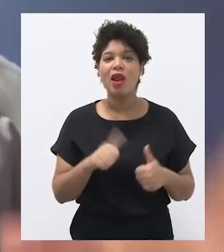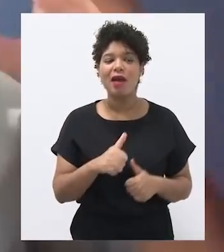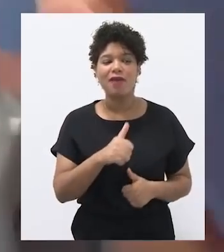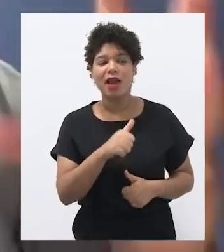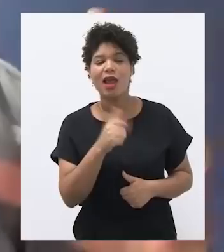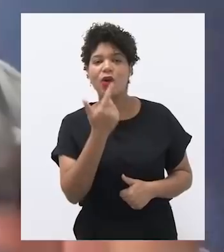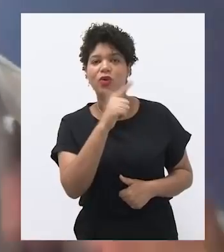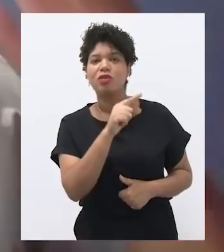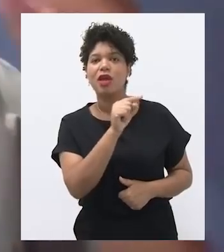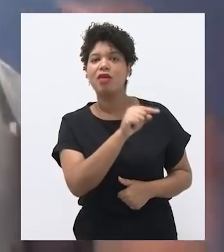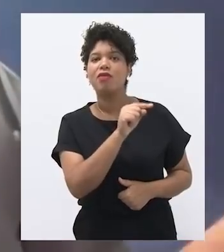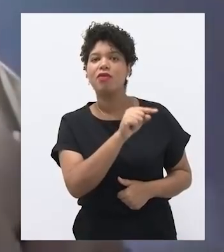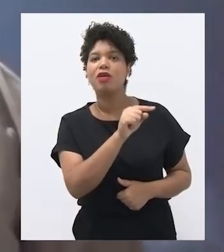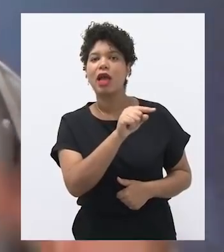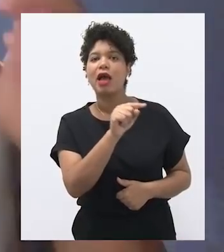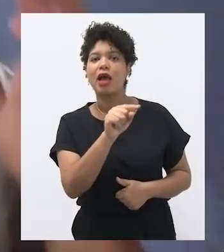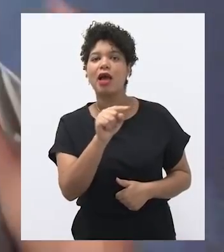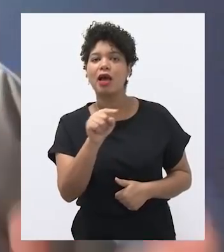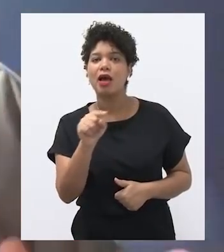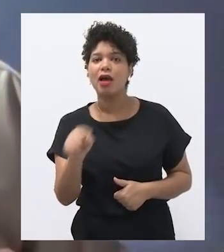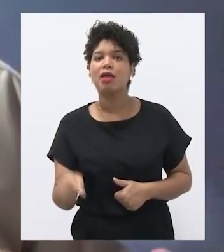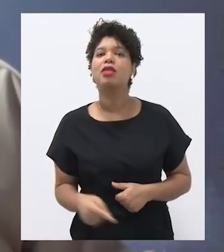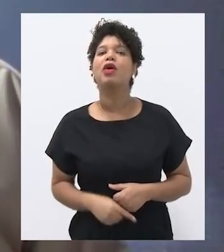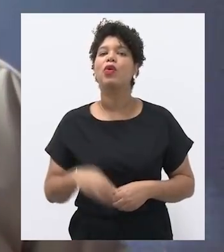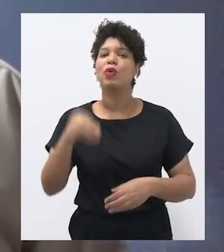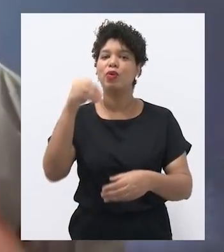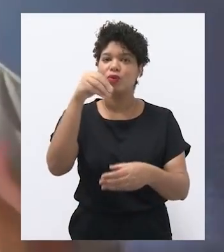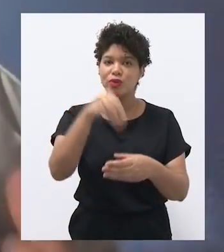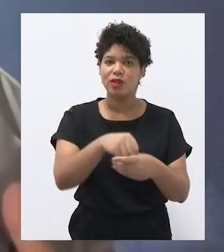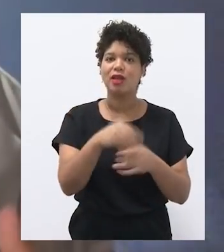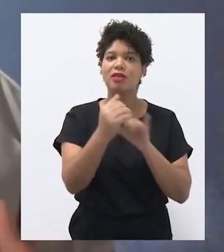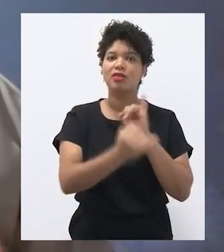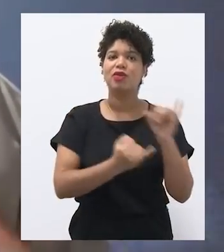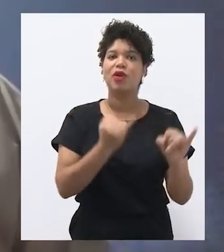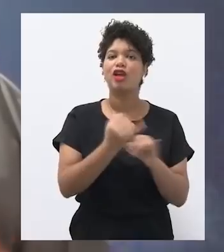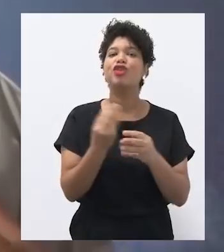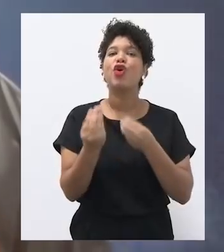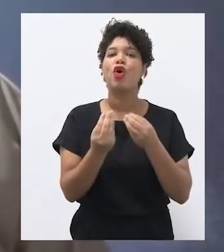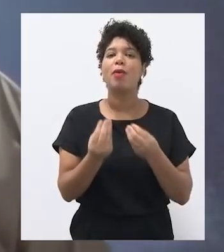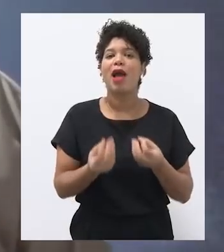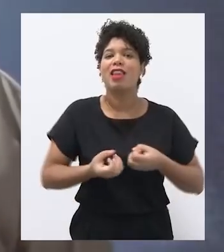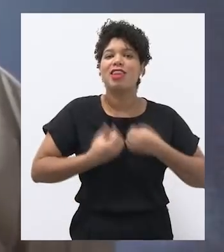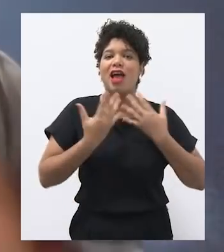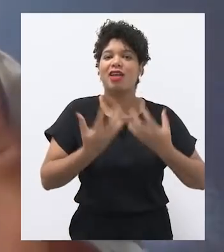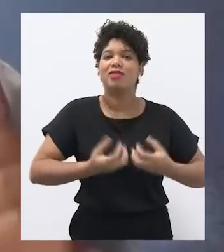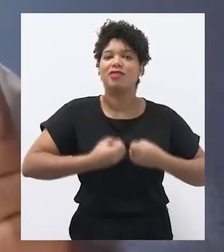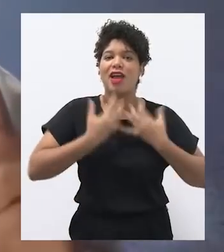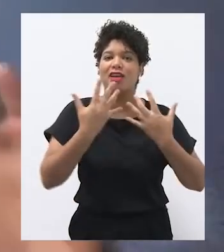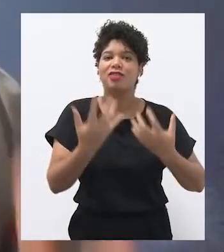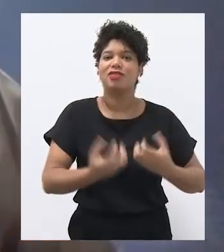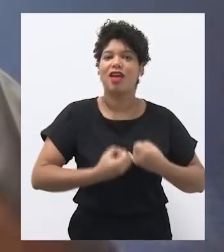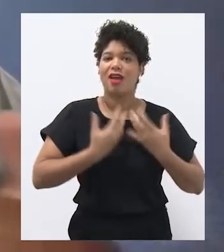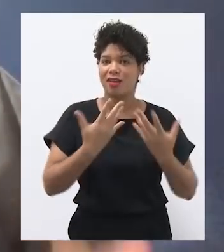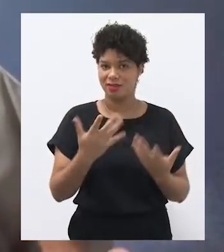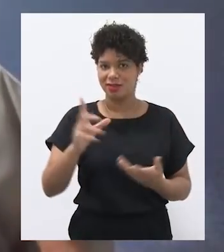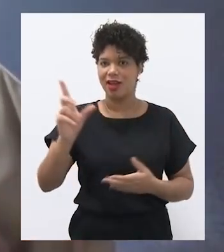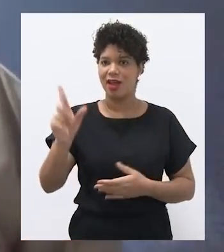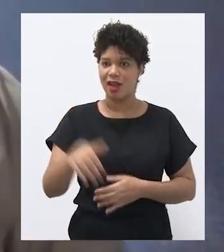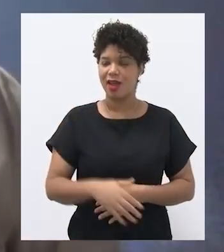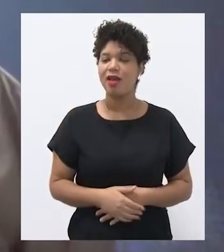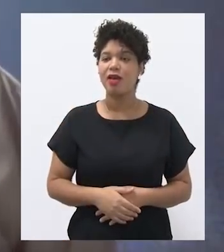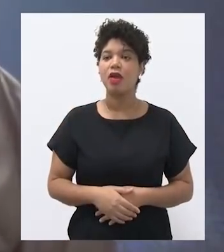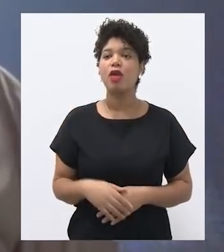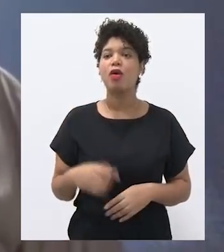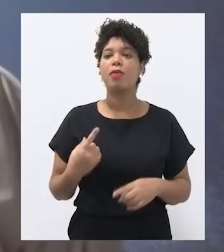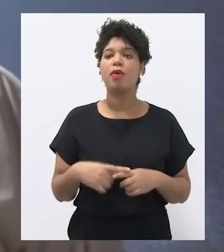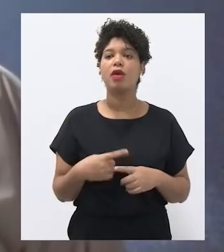Dados, dados, dados e dados. A gente depende cada vez mais deles, mas não só dos dados, porque os dados em si